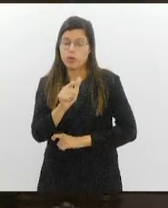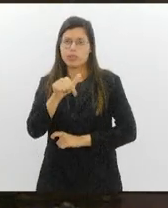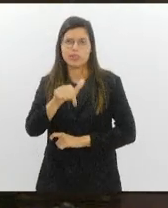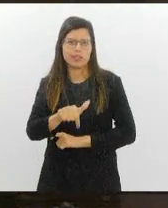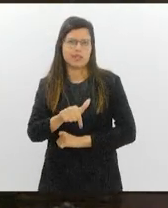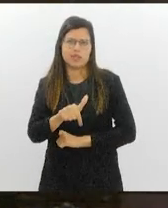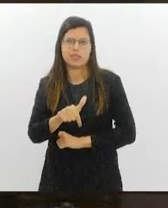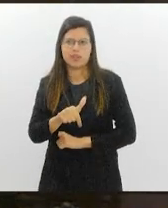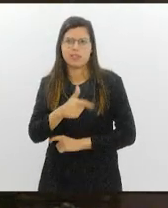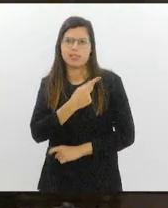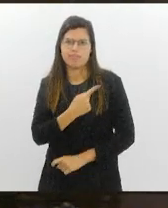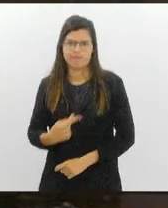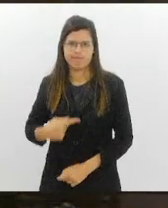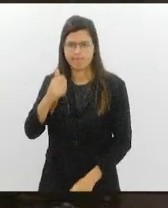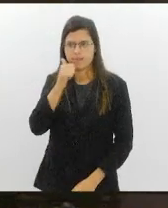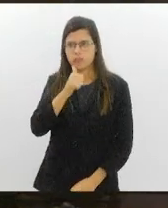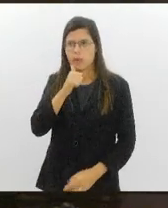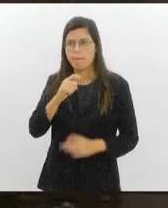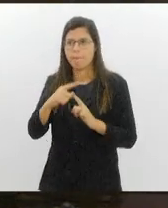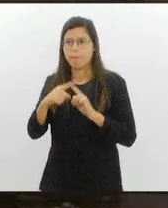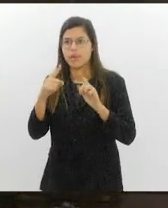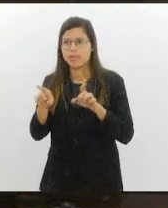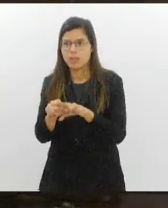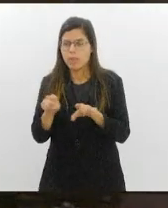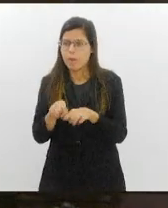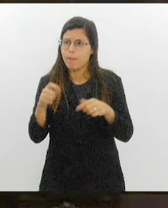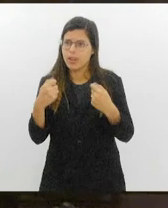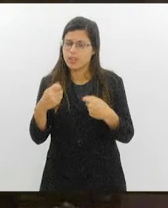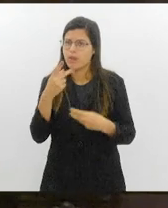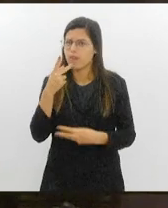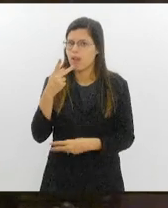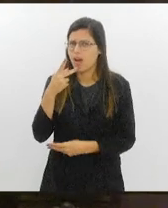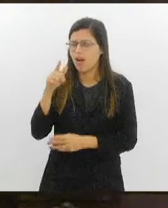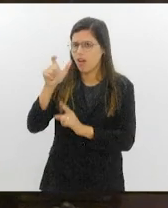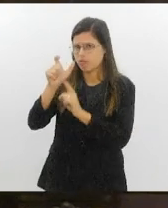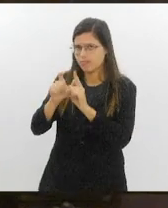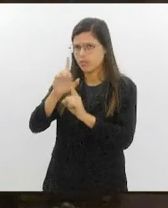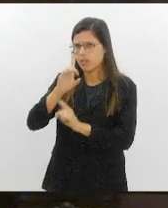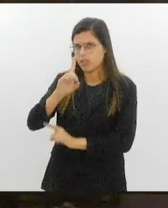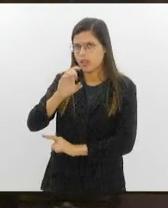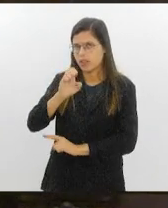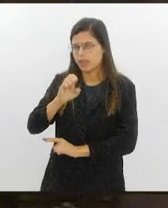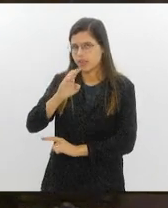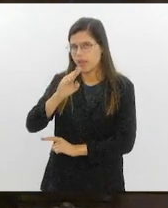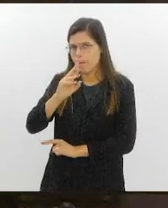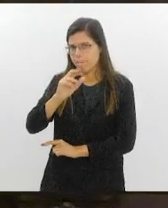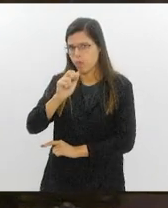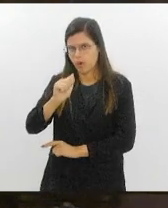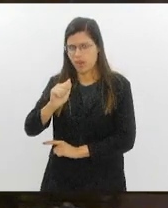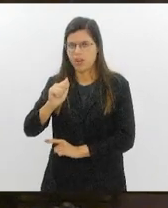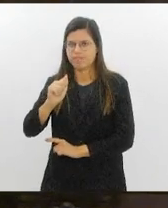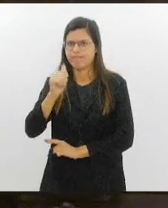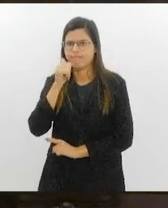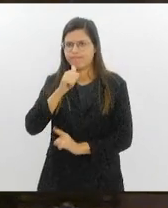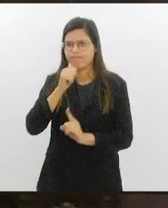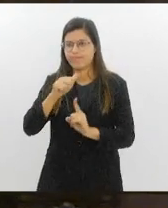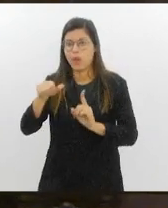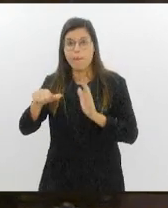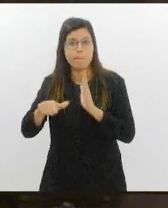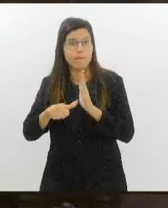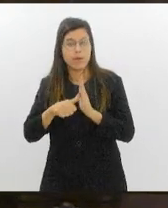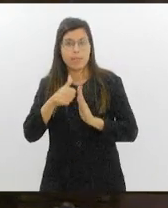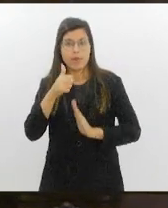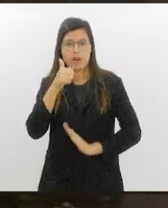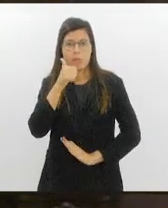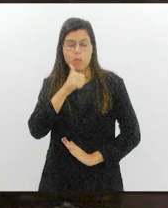deixar de falar também da figura da mulher que é Débora Coker na minha vida. A gente está falando de uma primeira mulher a